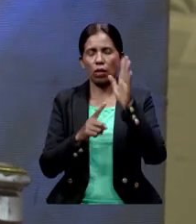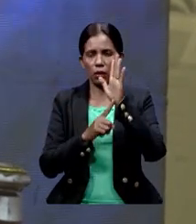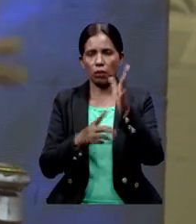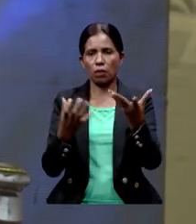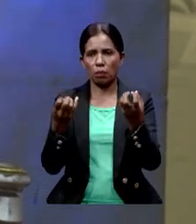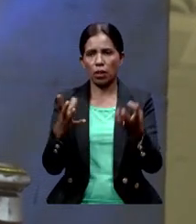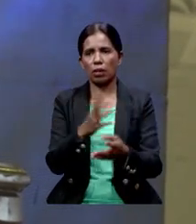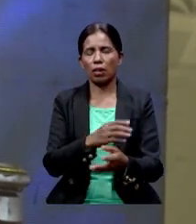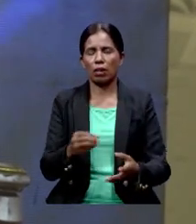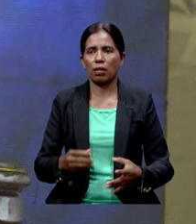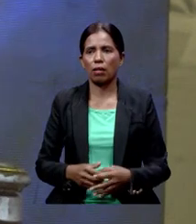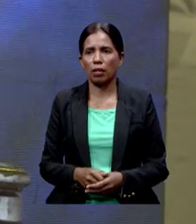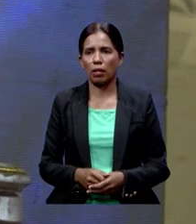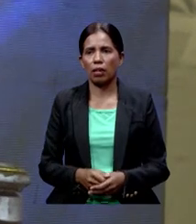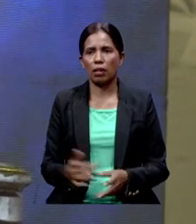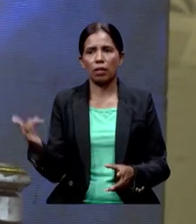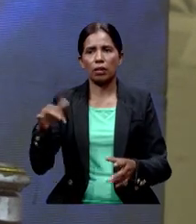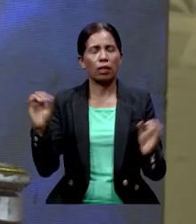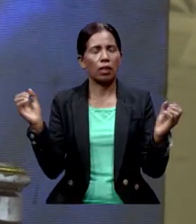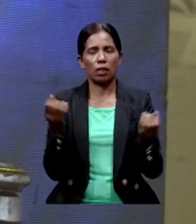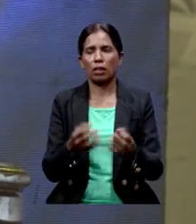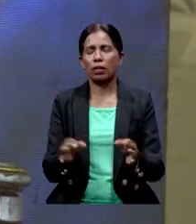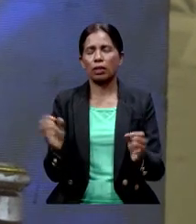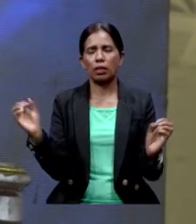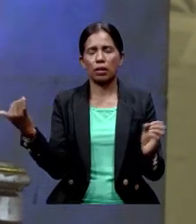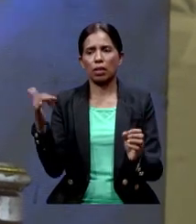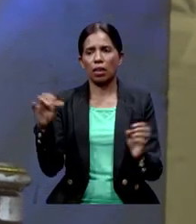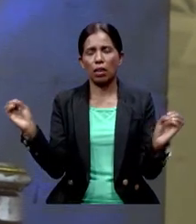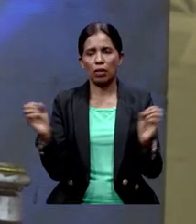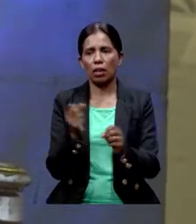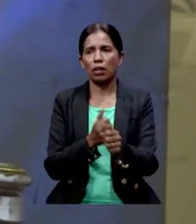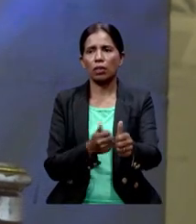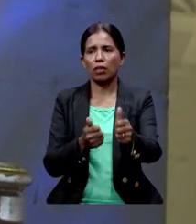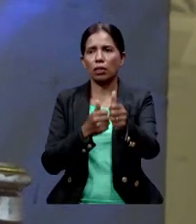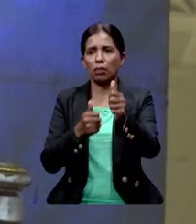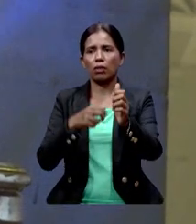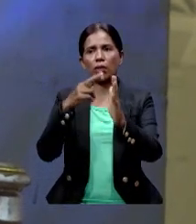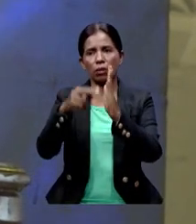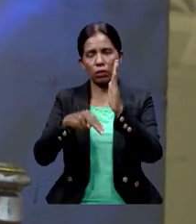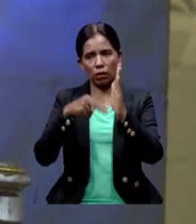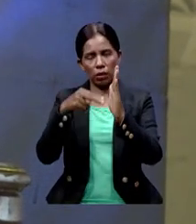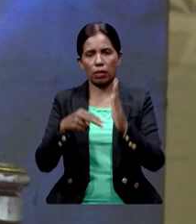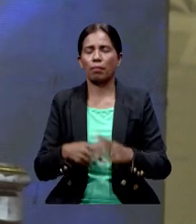em... Se não lá importa, se não lá, lá ousa de batuir noticiário.